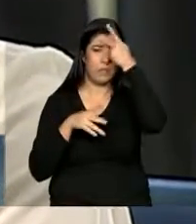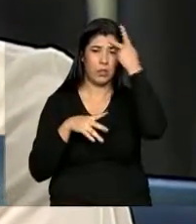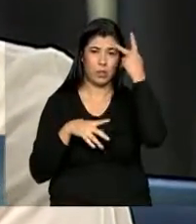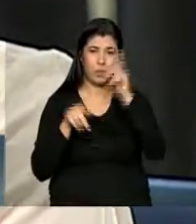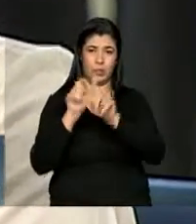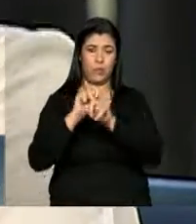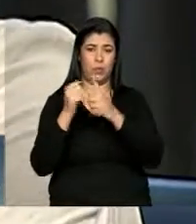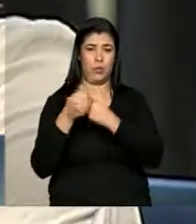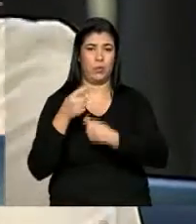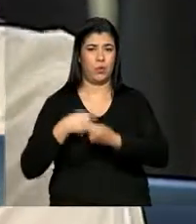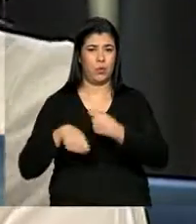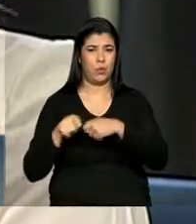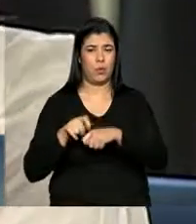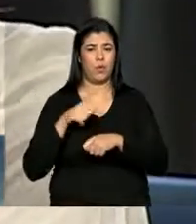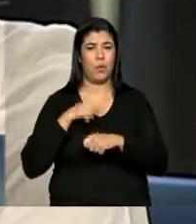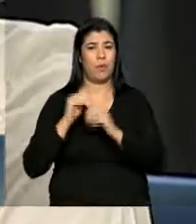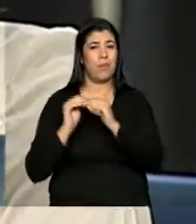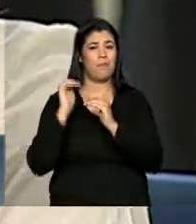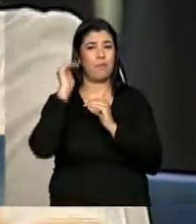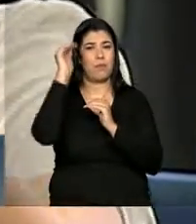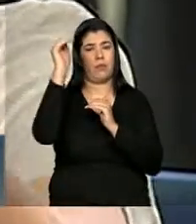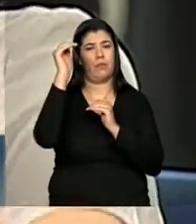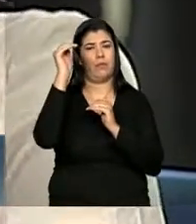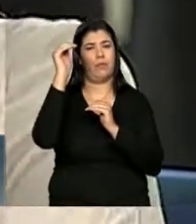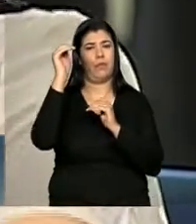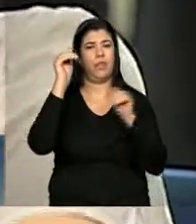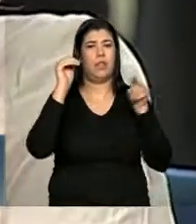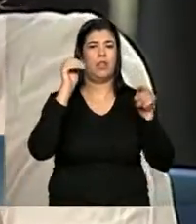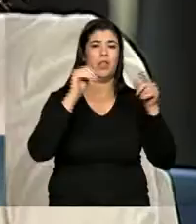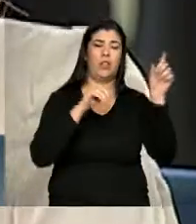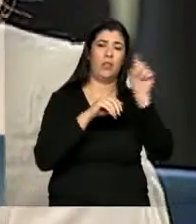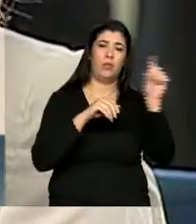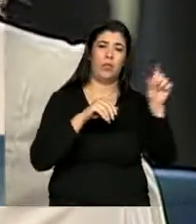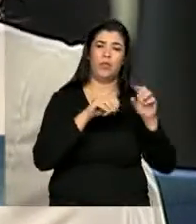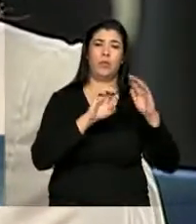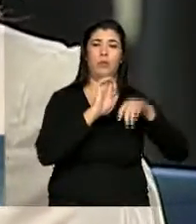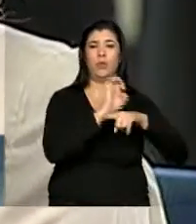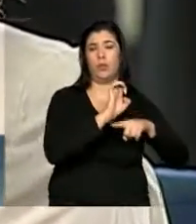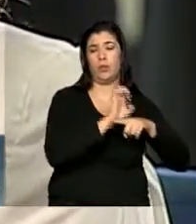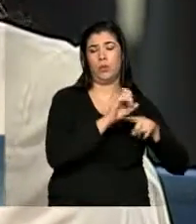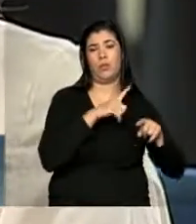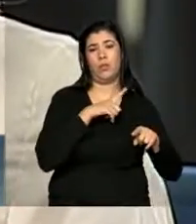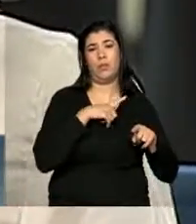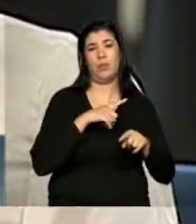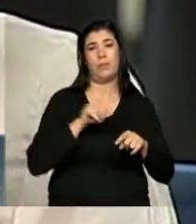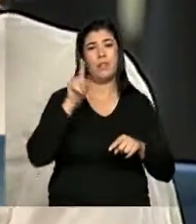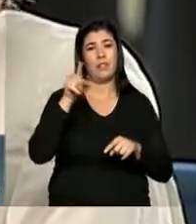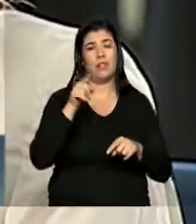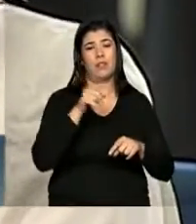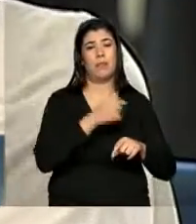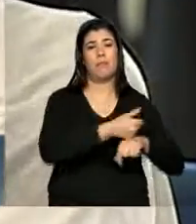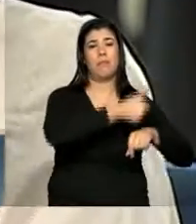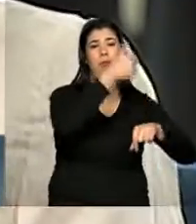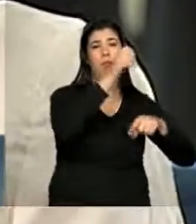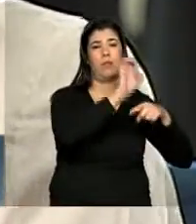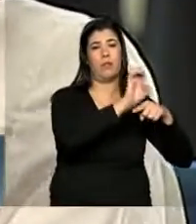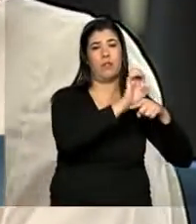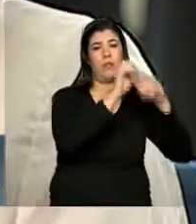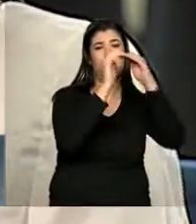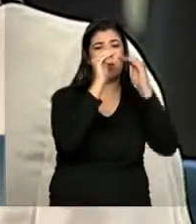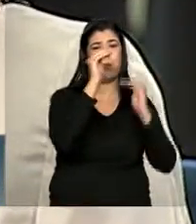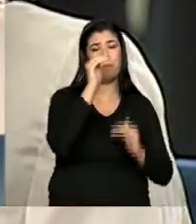primeiras melhores estaduais. Então, todas elas têm um nível socioeconômico alto, só nesse primeiro nicho. Tá. Mas, ainda assim, as melhores federais, estaduais estão na posição